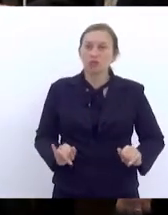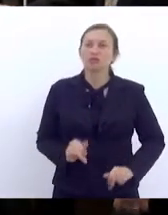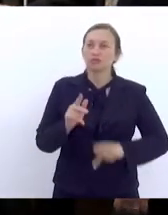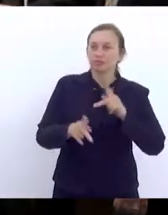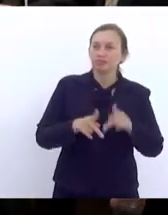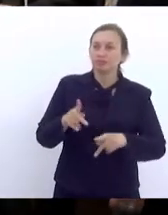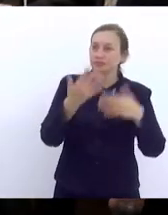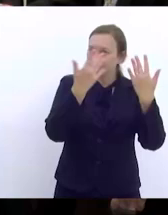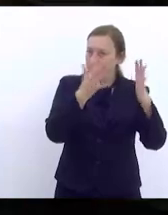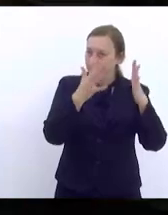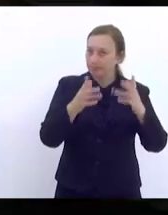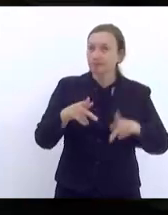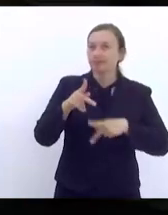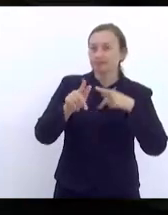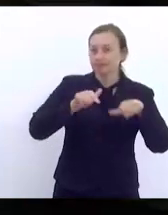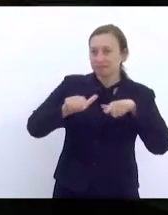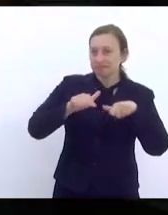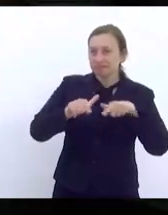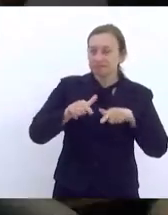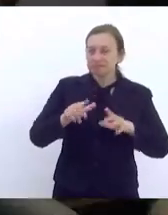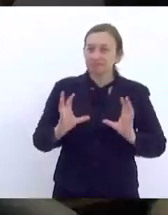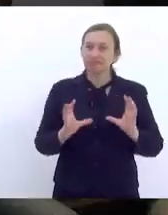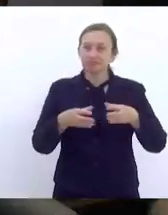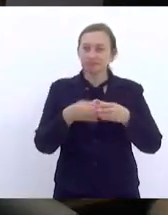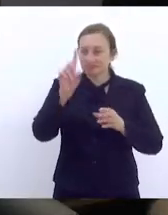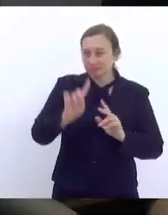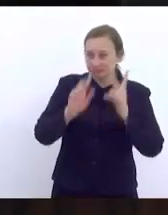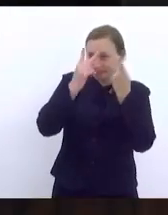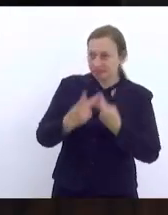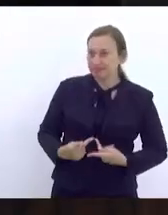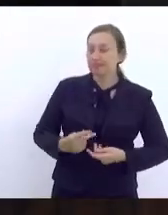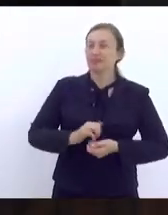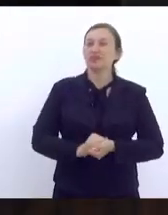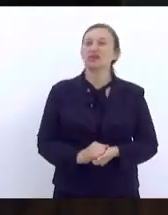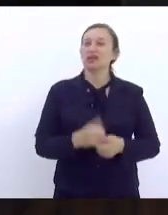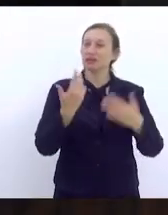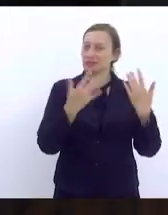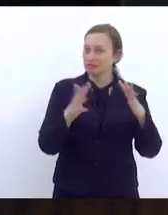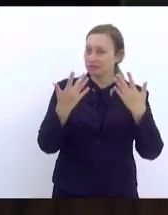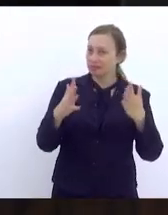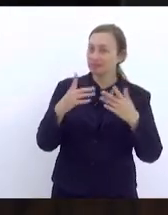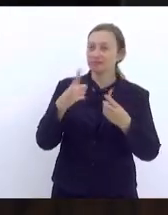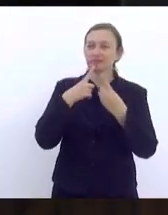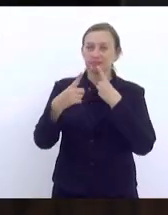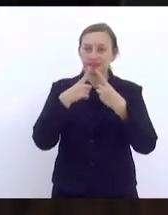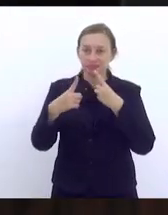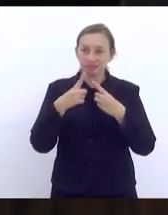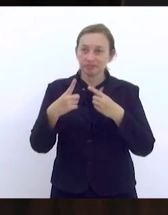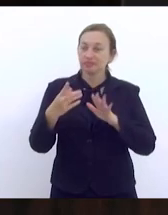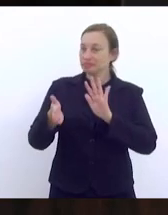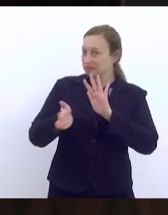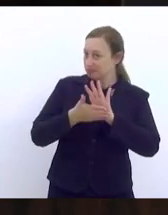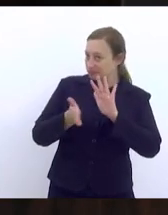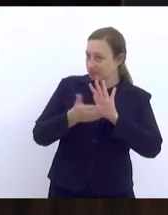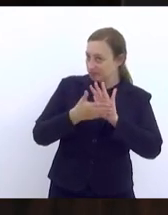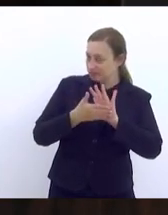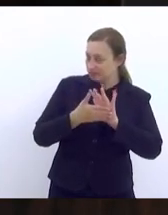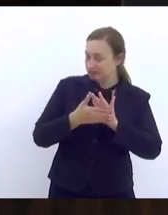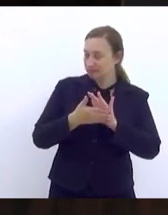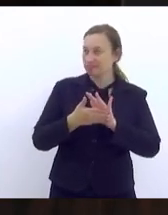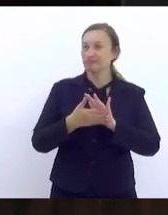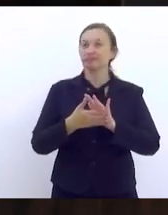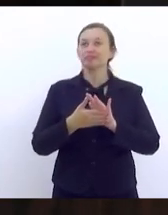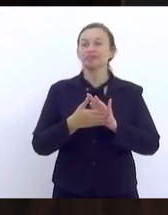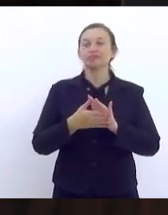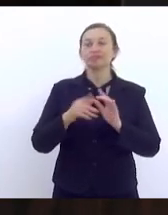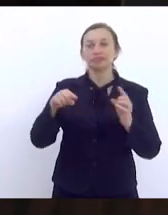obrigado parabéns pelo trabalho parabéns pelo debate rico com propostas e propósitos